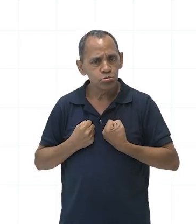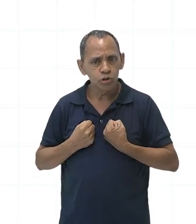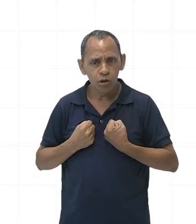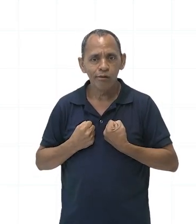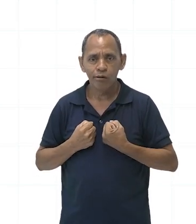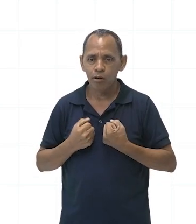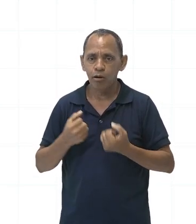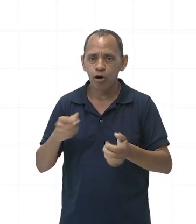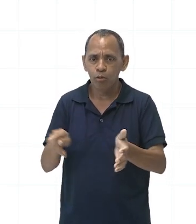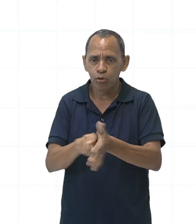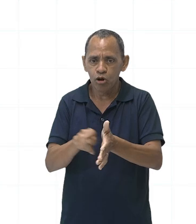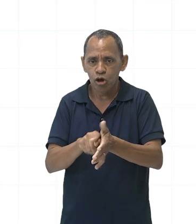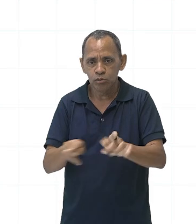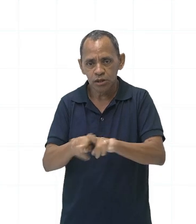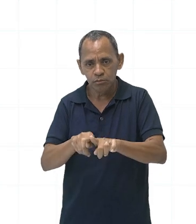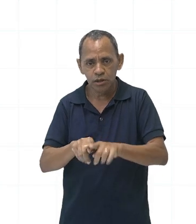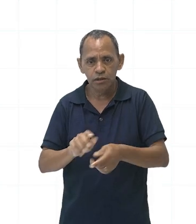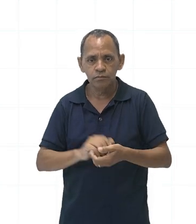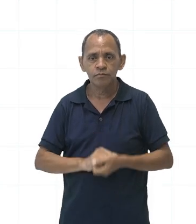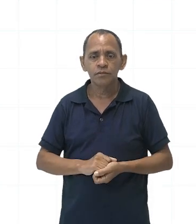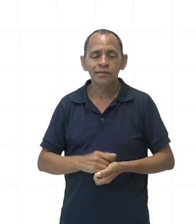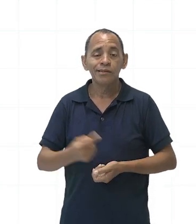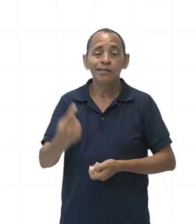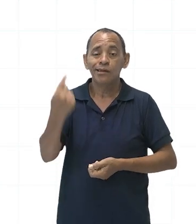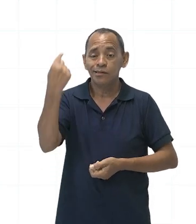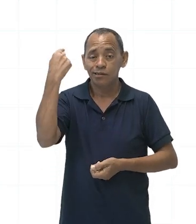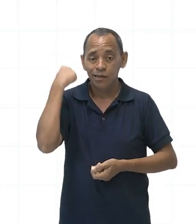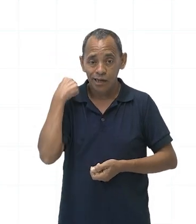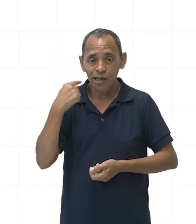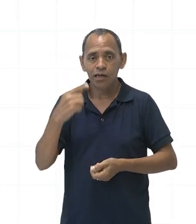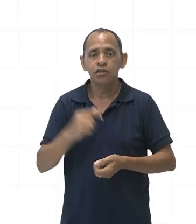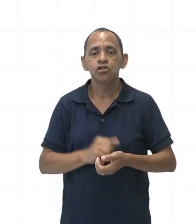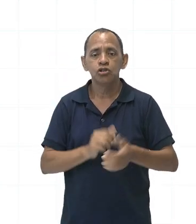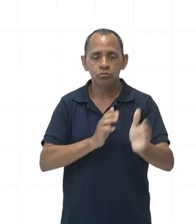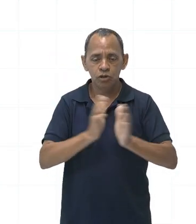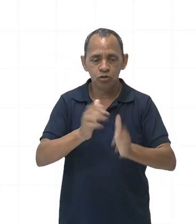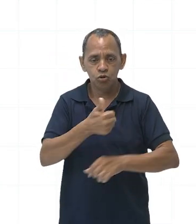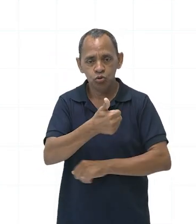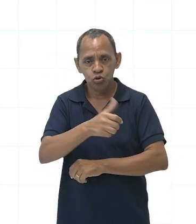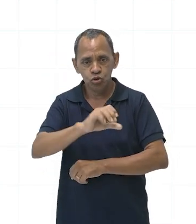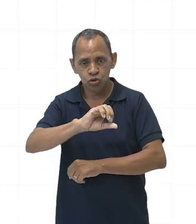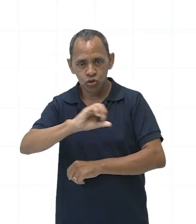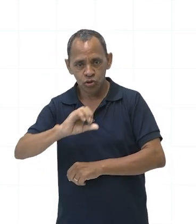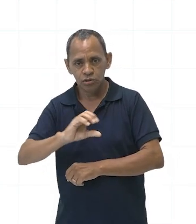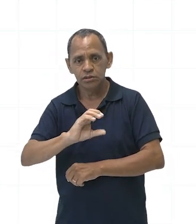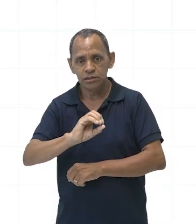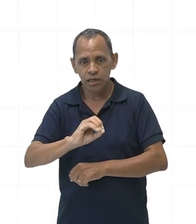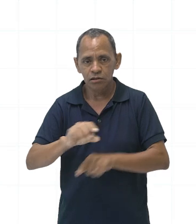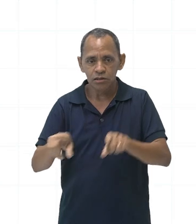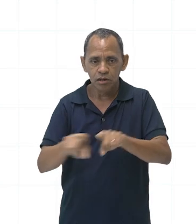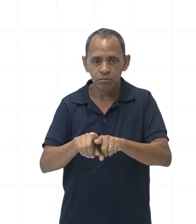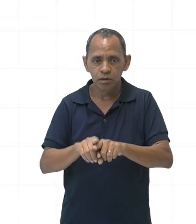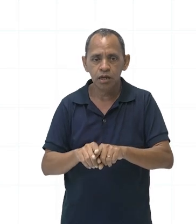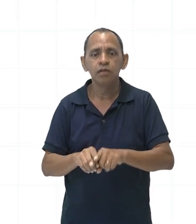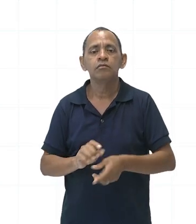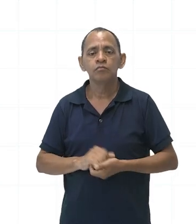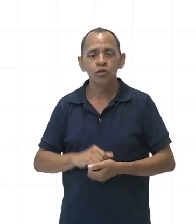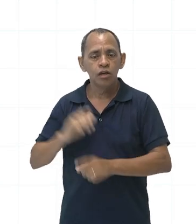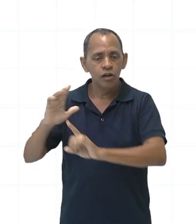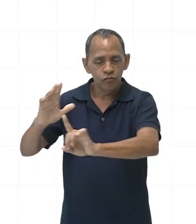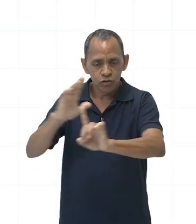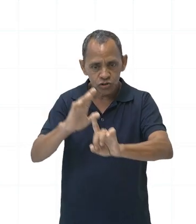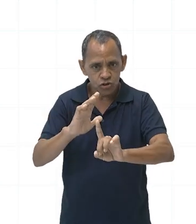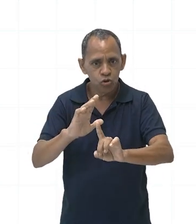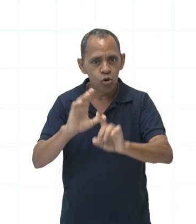exercícios. Então, lá nos anos de 1990, a ginástica aeróbica de alto e baixo impacto que influenciou